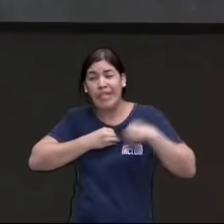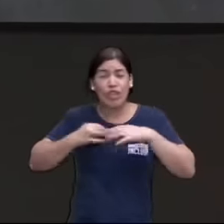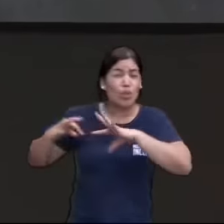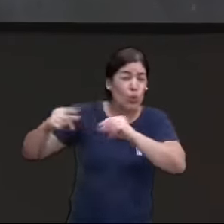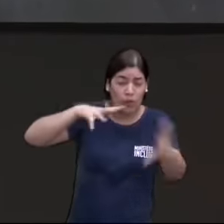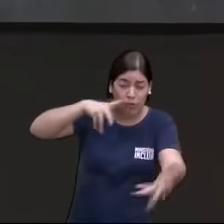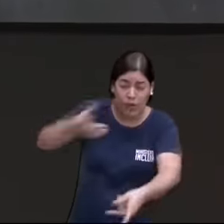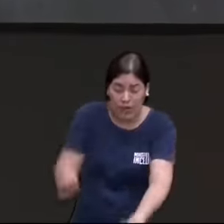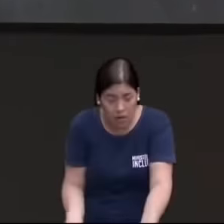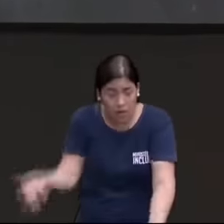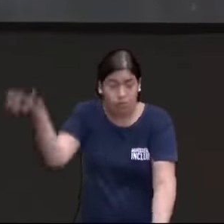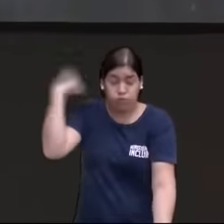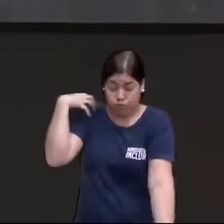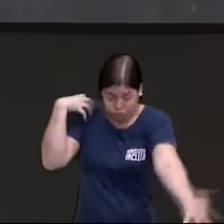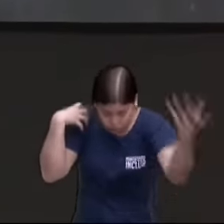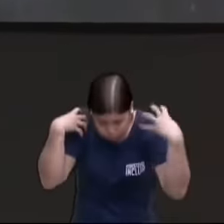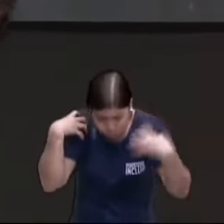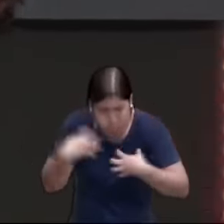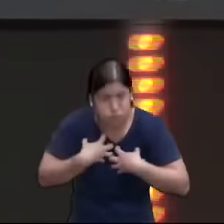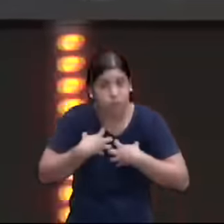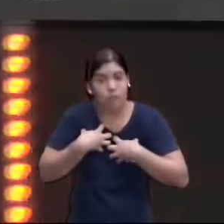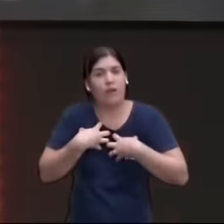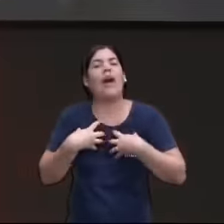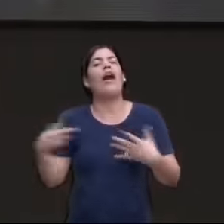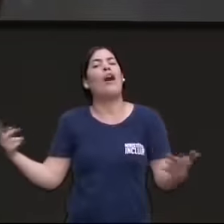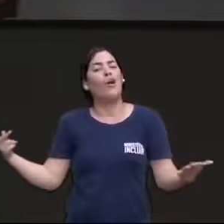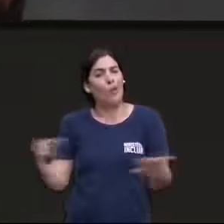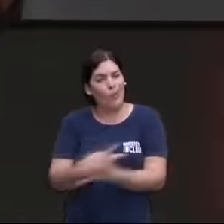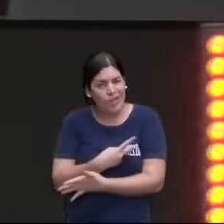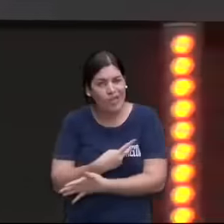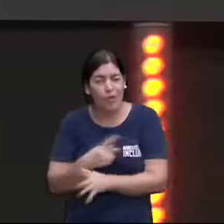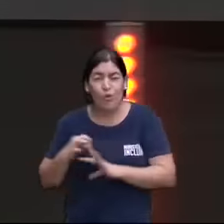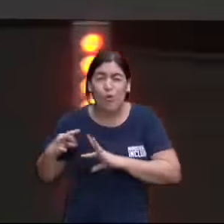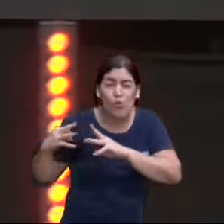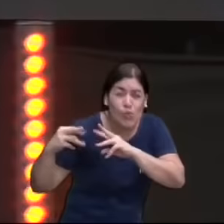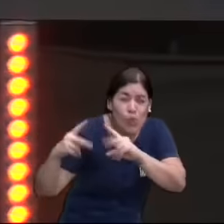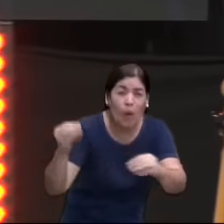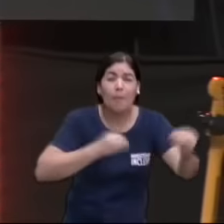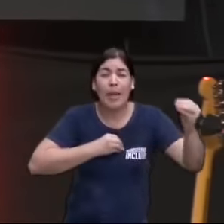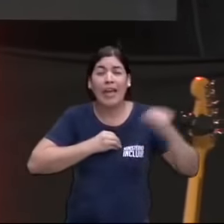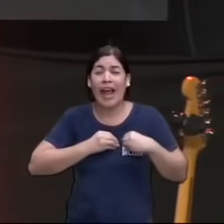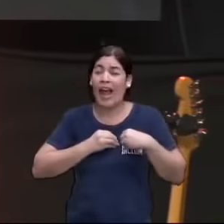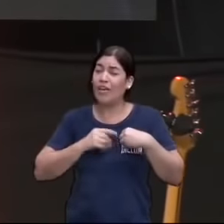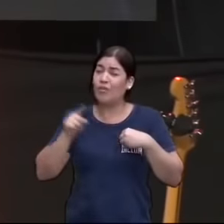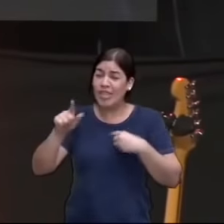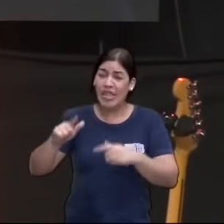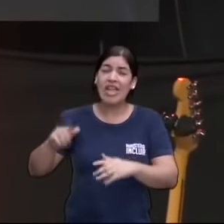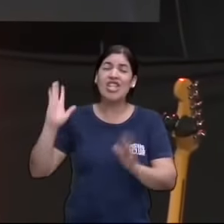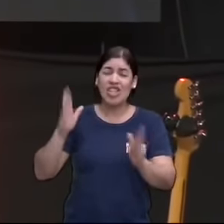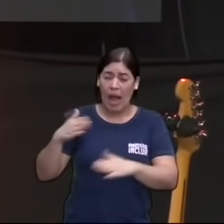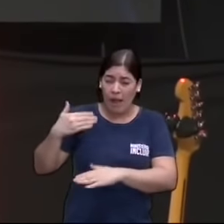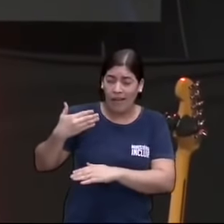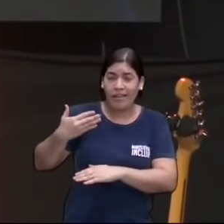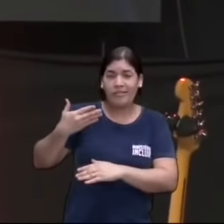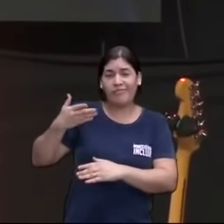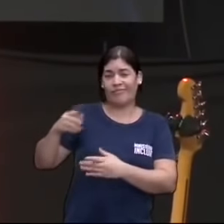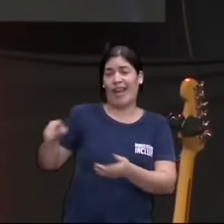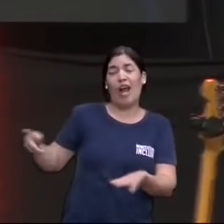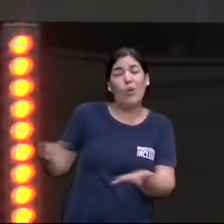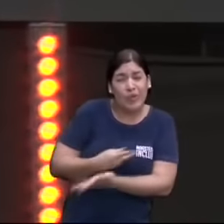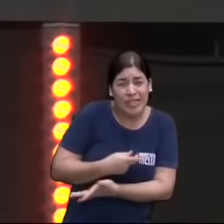que aconteceu no Calvário. Todos os pecados que você praticou e ainda vai praticar, caíram sobre